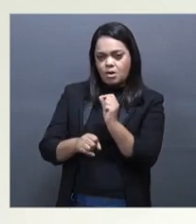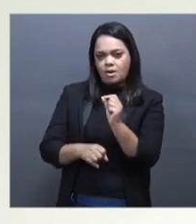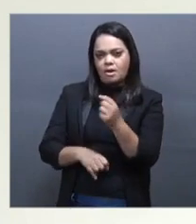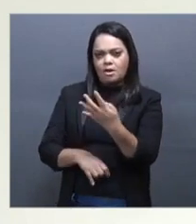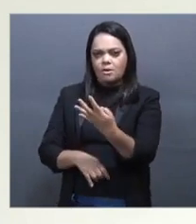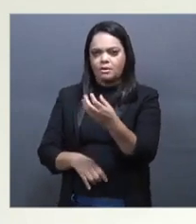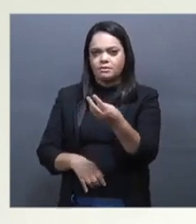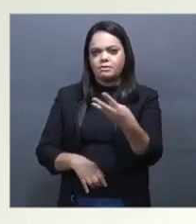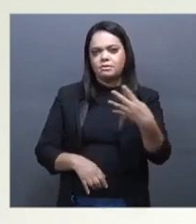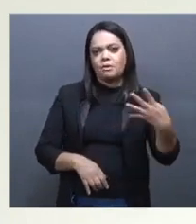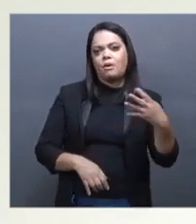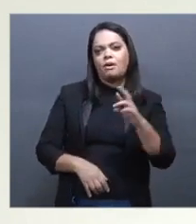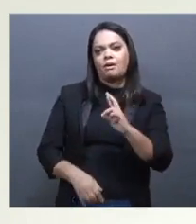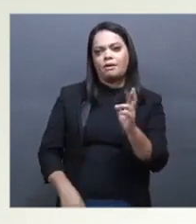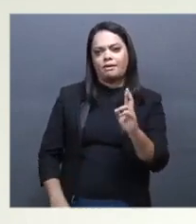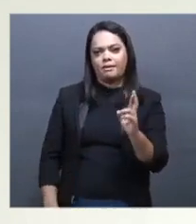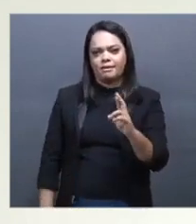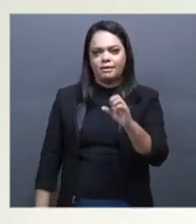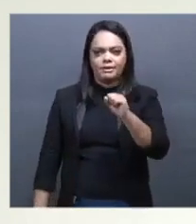de